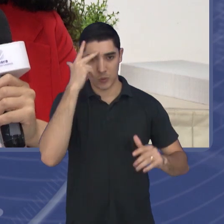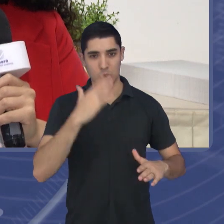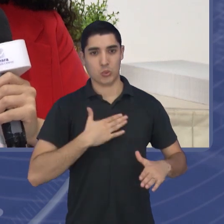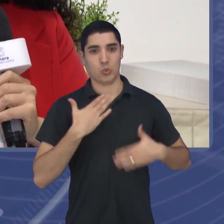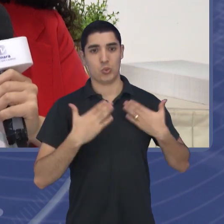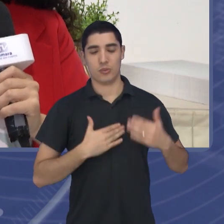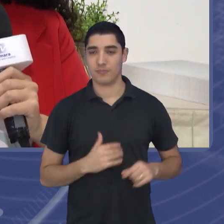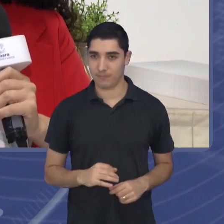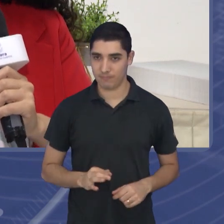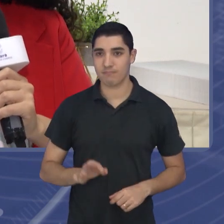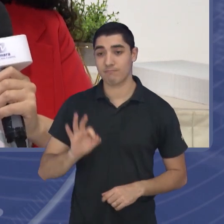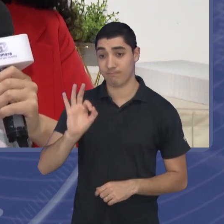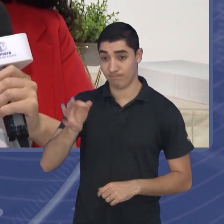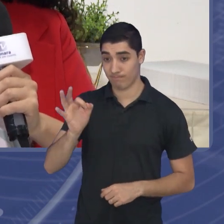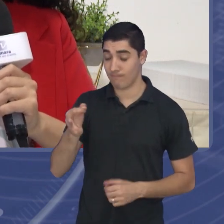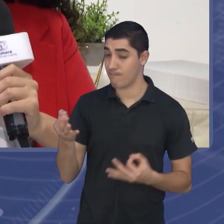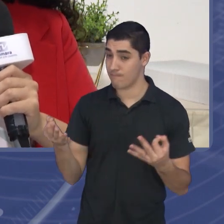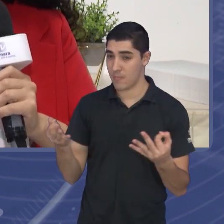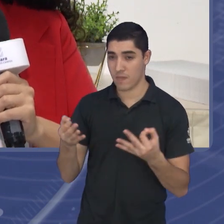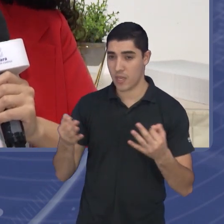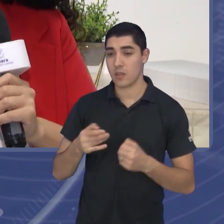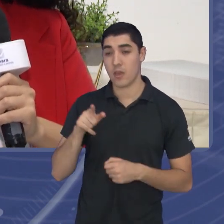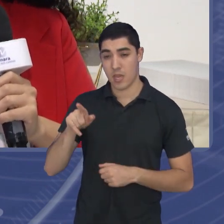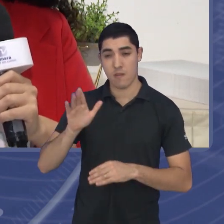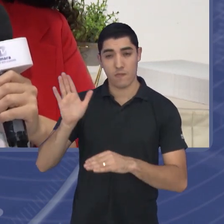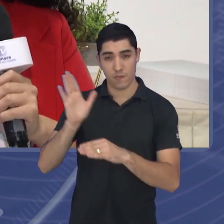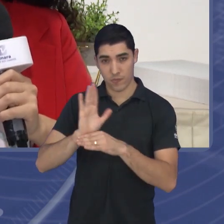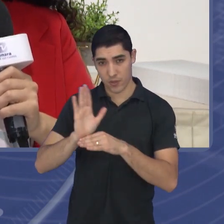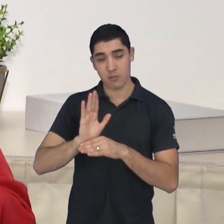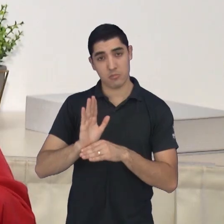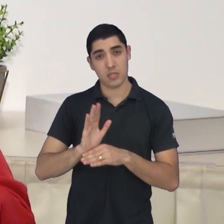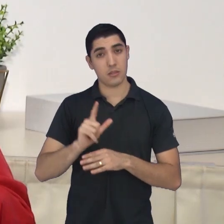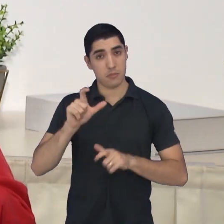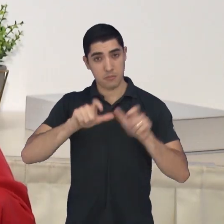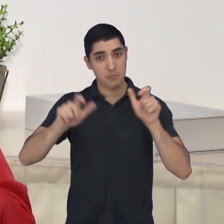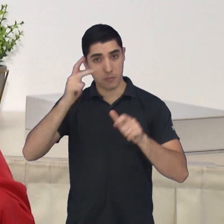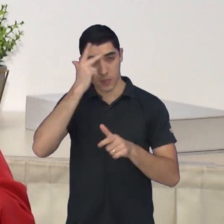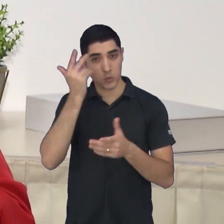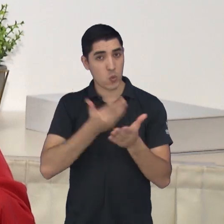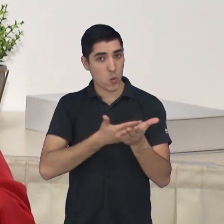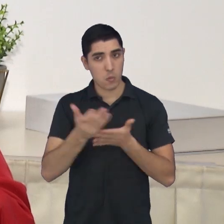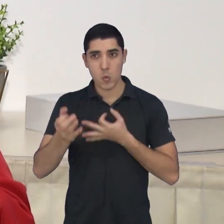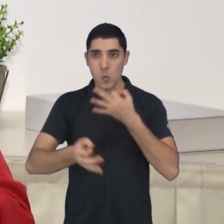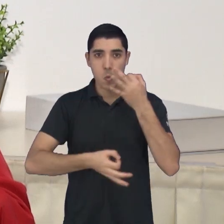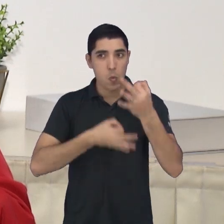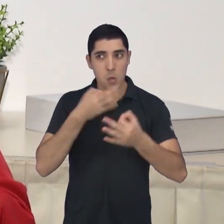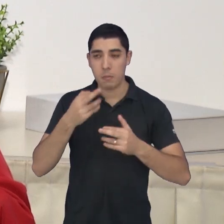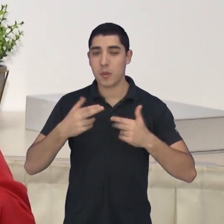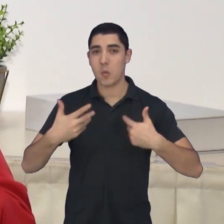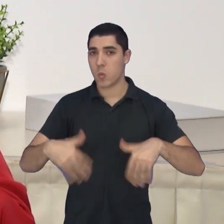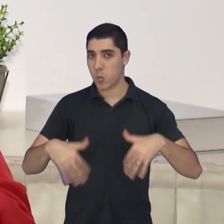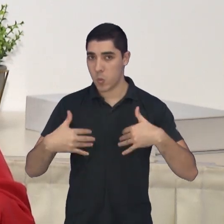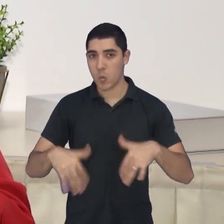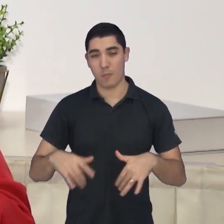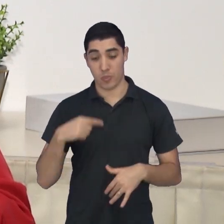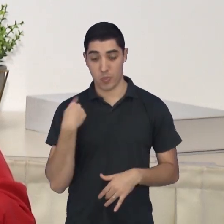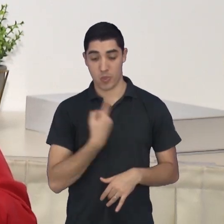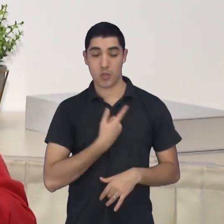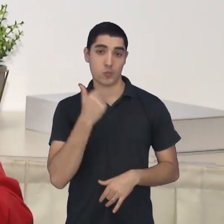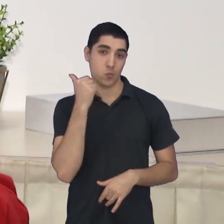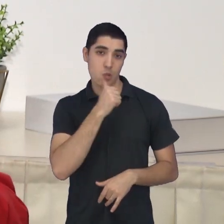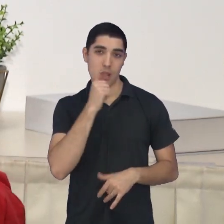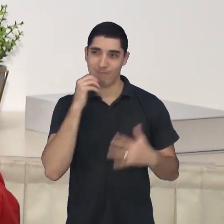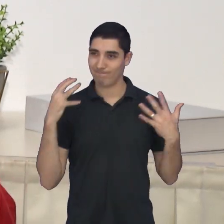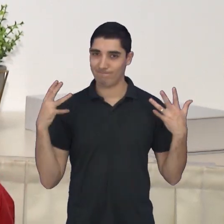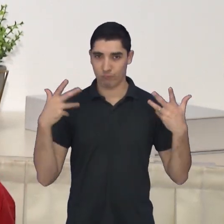Perfeito, Dani. Trazer esse filme, então, que tem levantado bons questionamentos, né, para a sociedade, para nós mulheres como um todo.